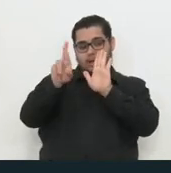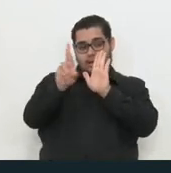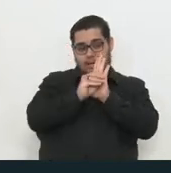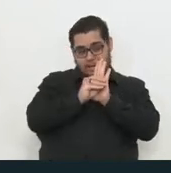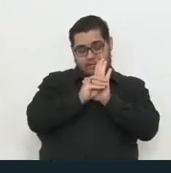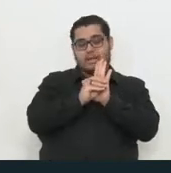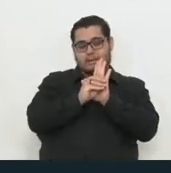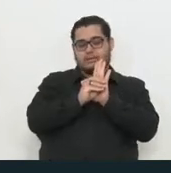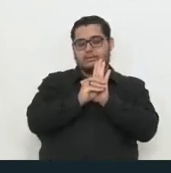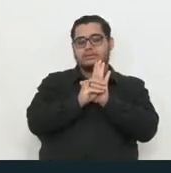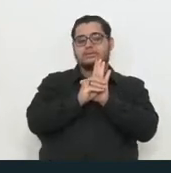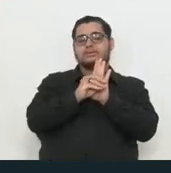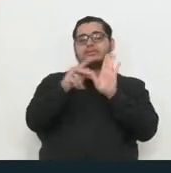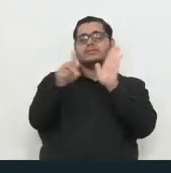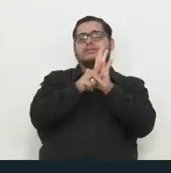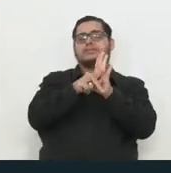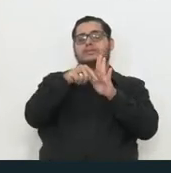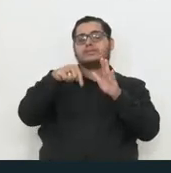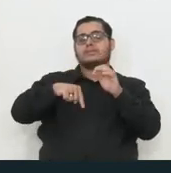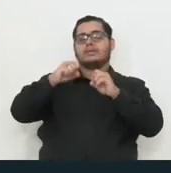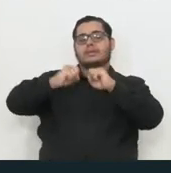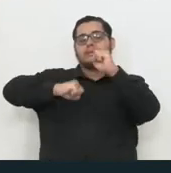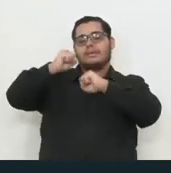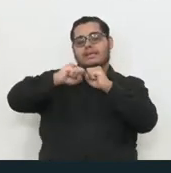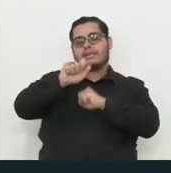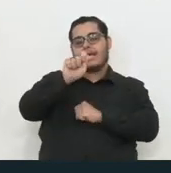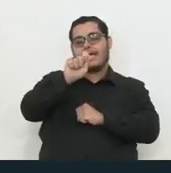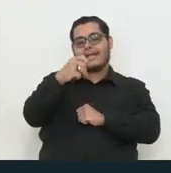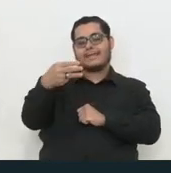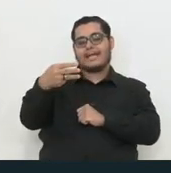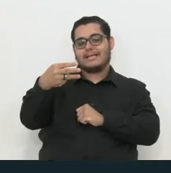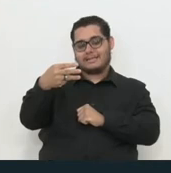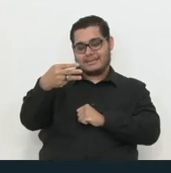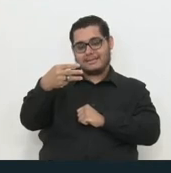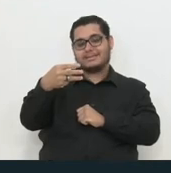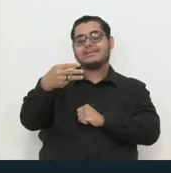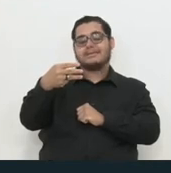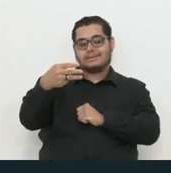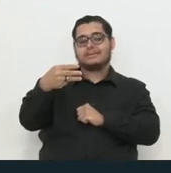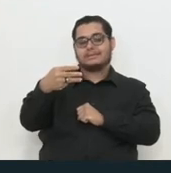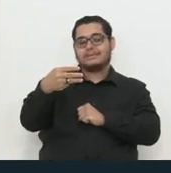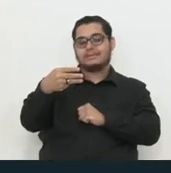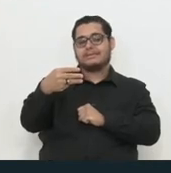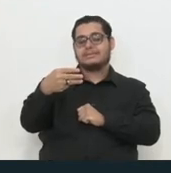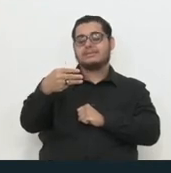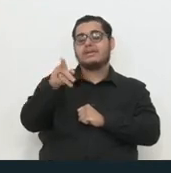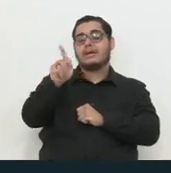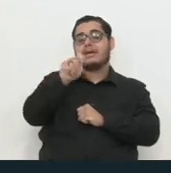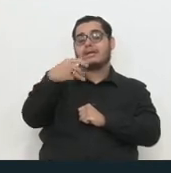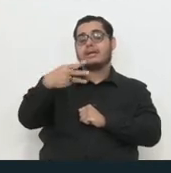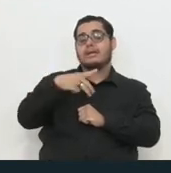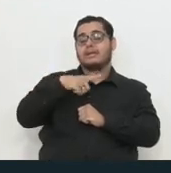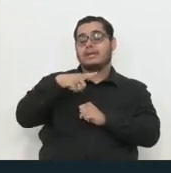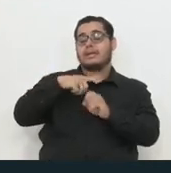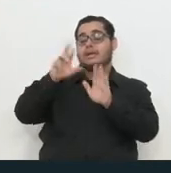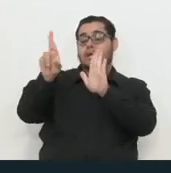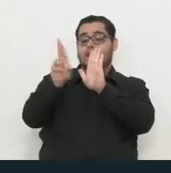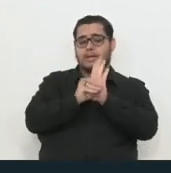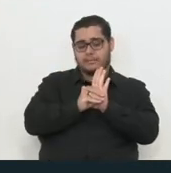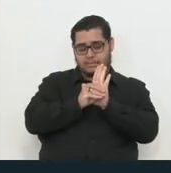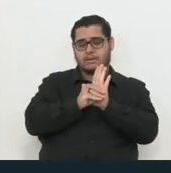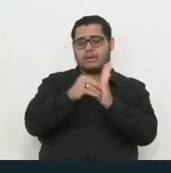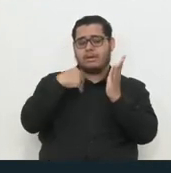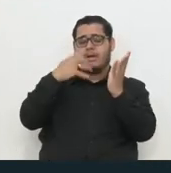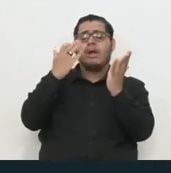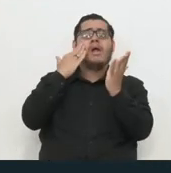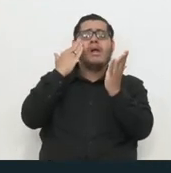da empresa A3 a empresa 3 que tem um requerimento feito que eu quero saber qual que é esse contrato